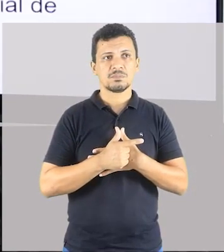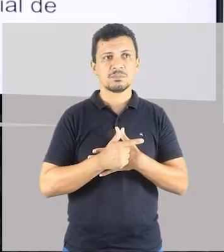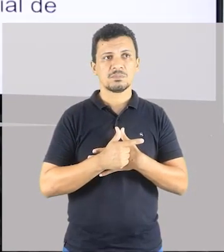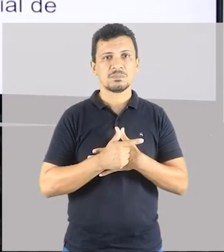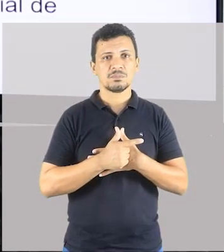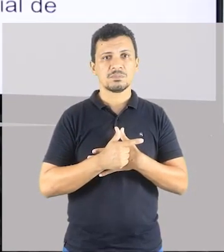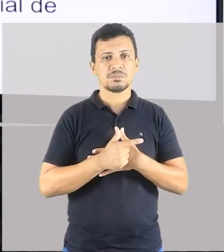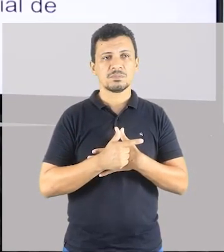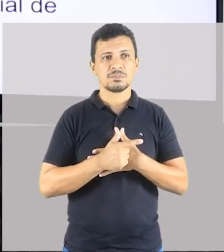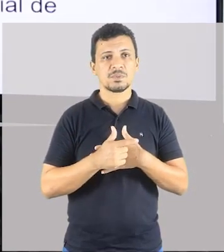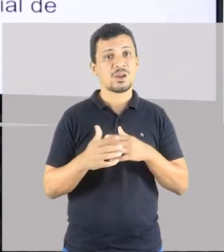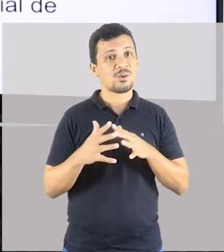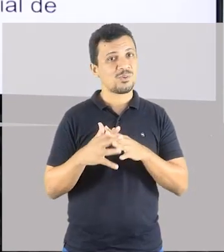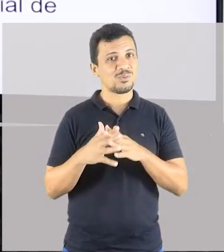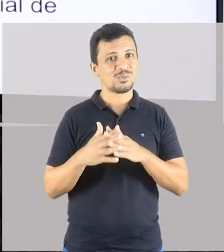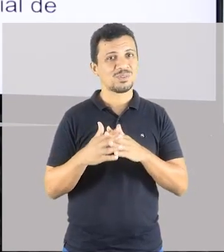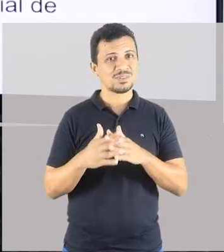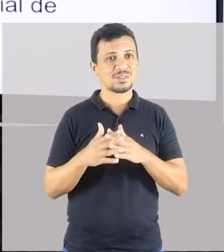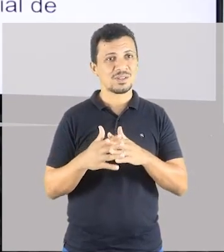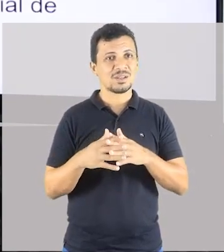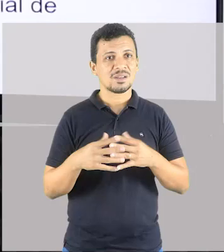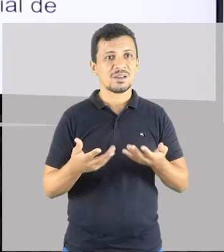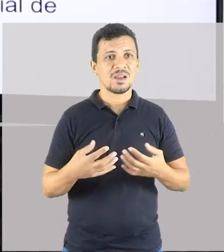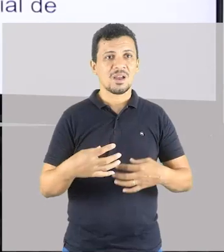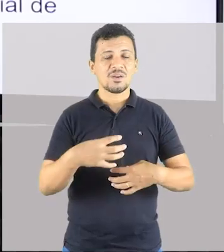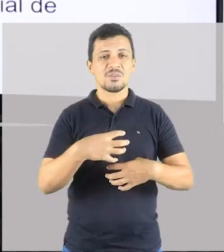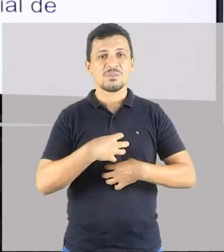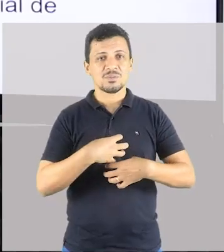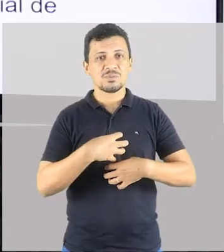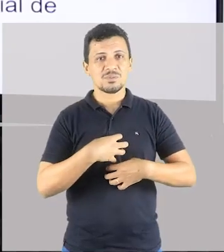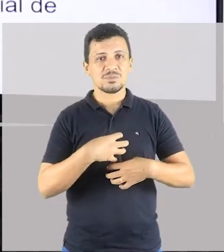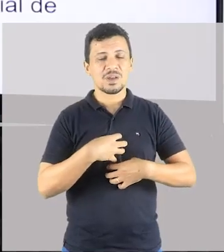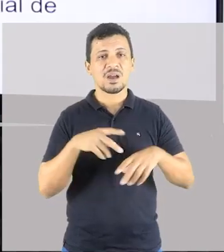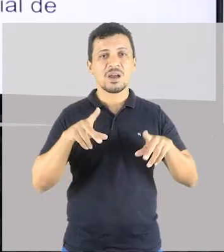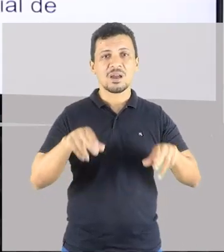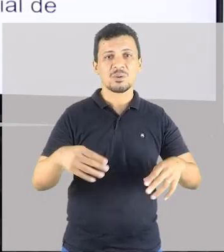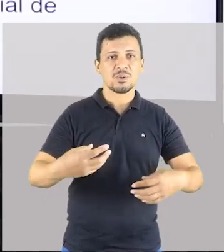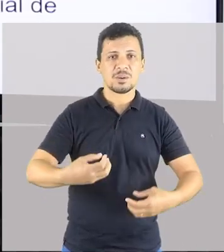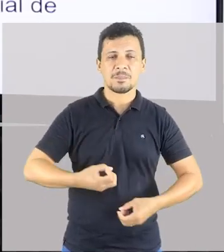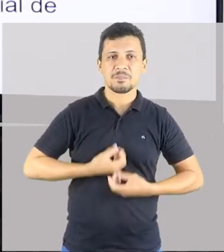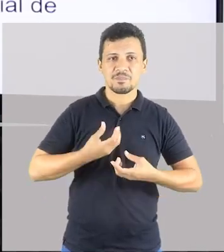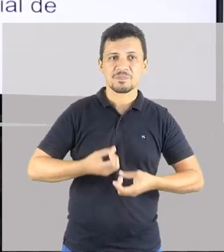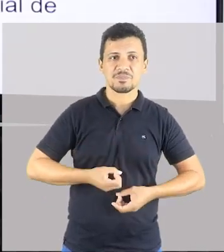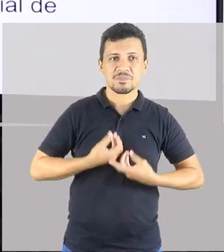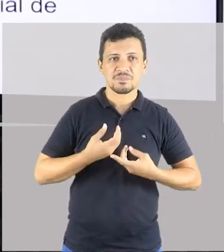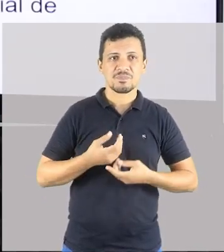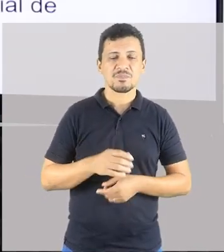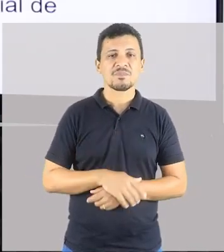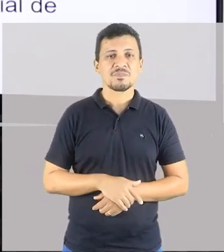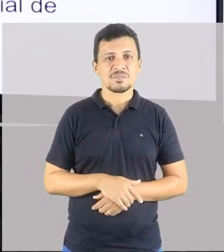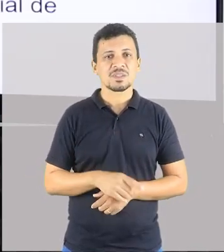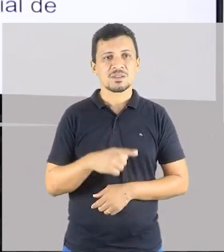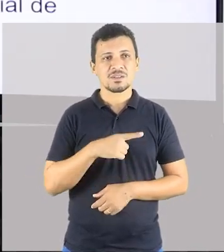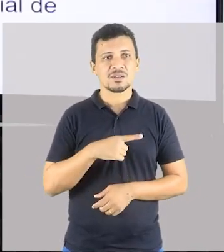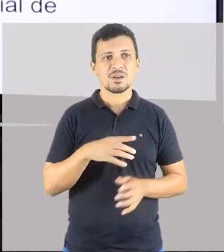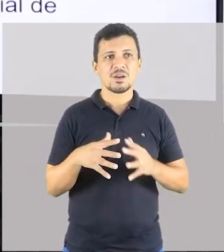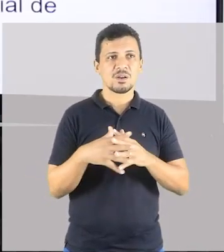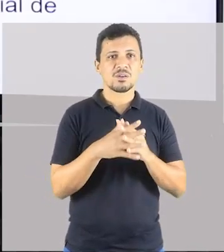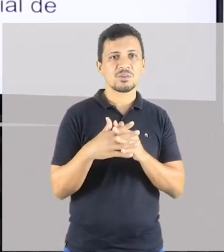eu confundi, certo? A função expressiva é a mesma poética. Então, de fato, a função poética está aqui. Eu estou confundindo com a